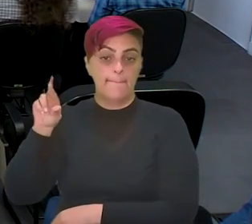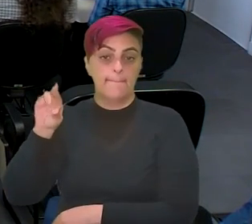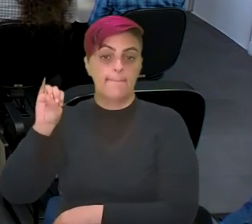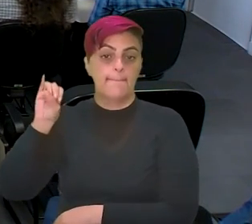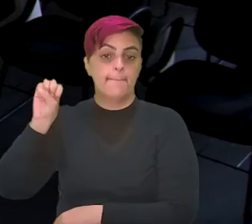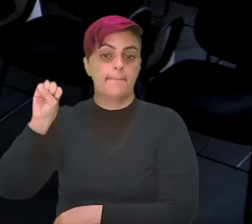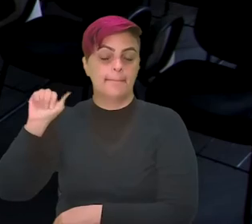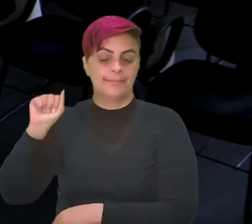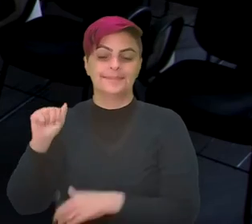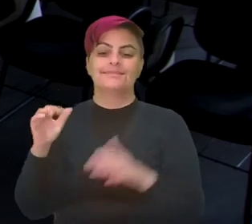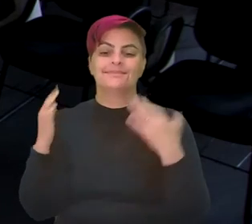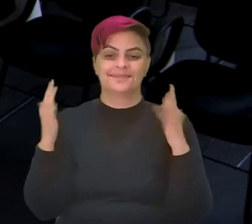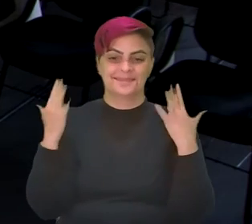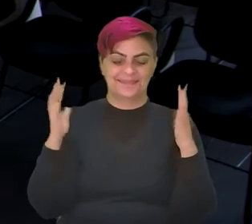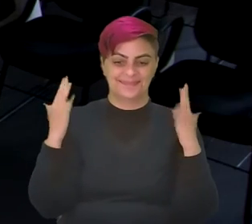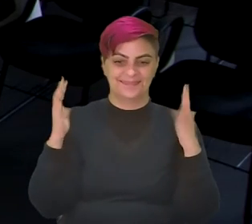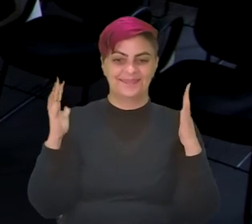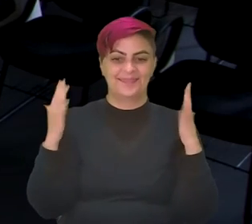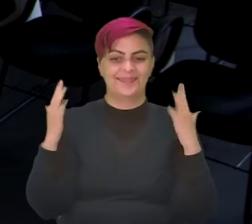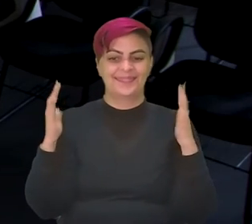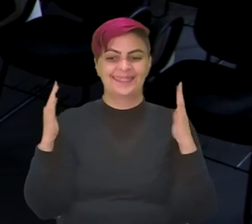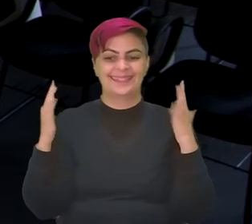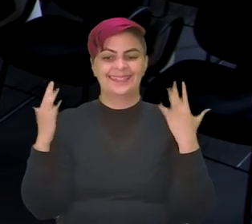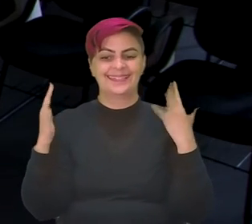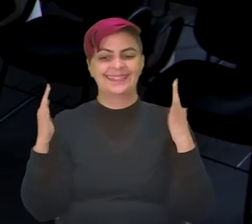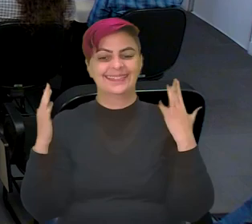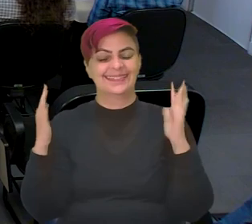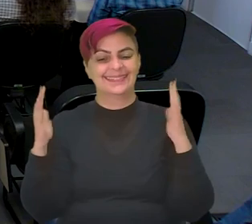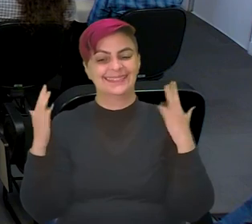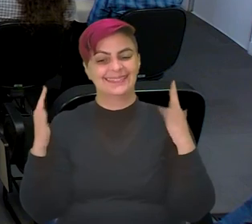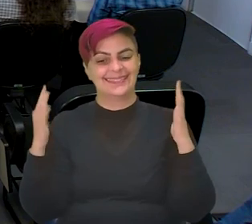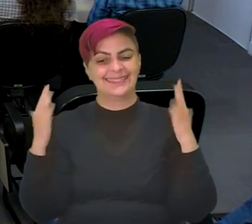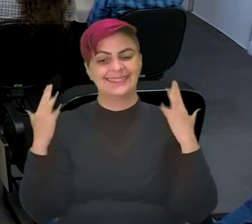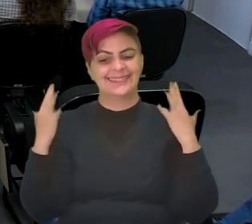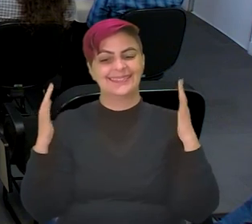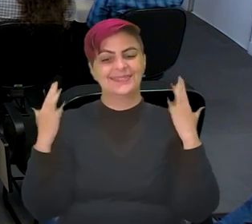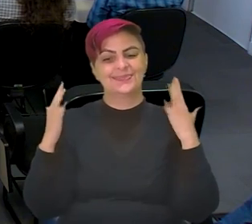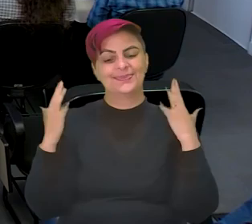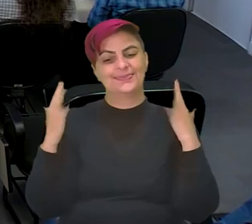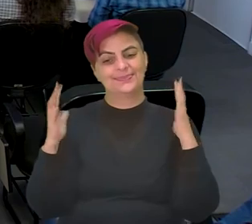Marisa. Oi.